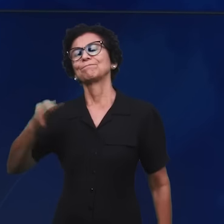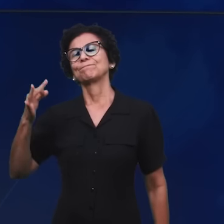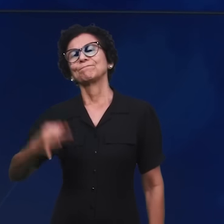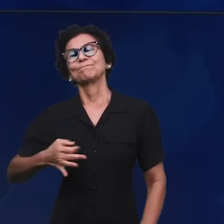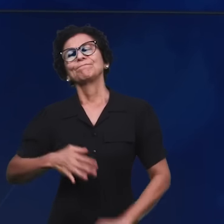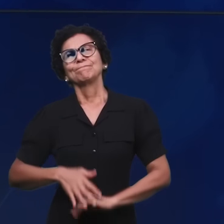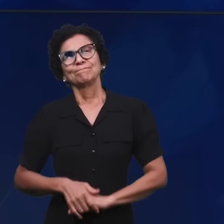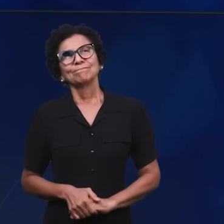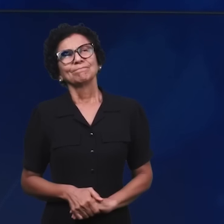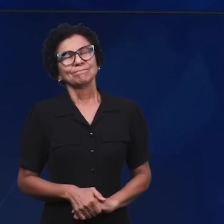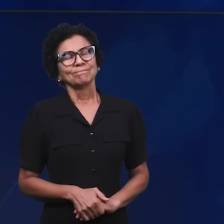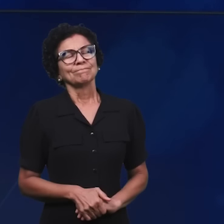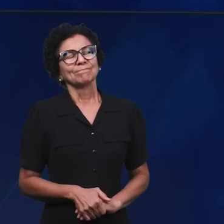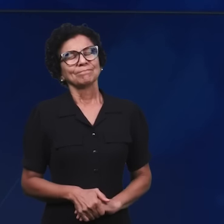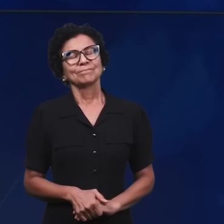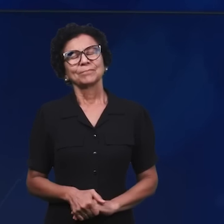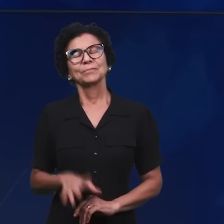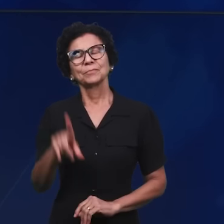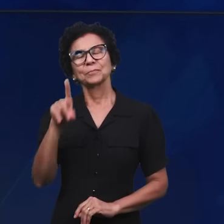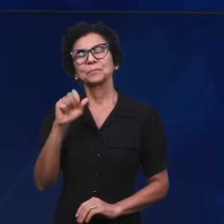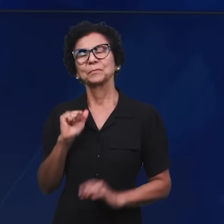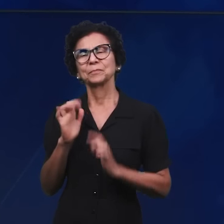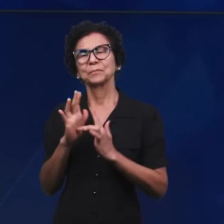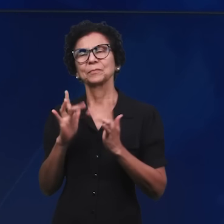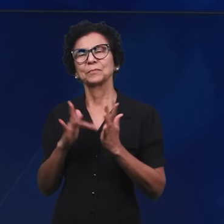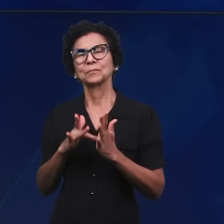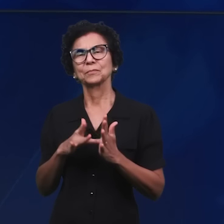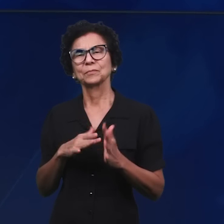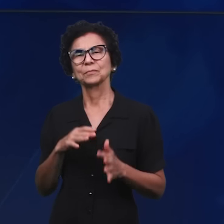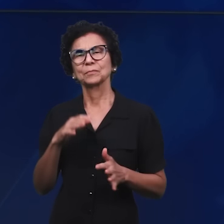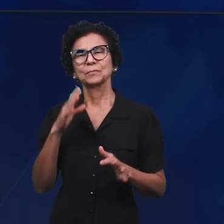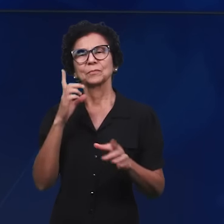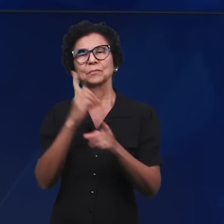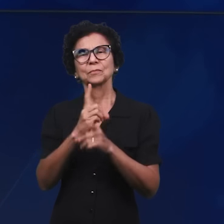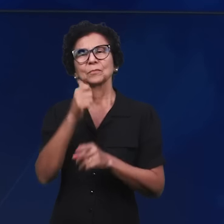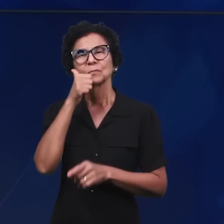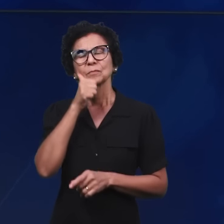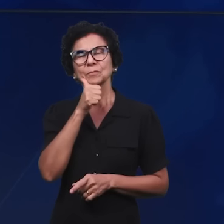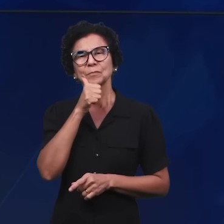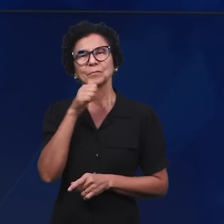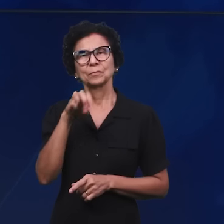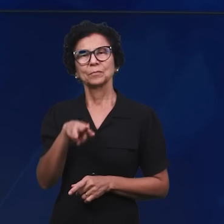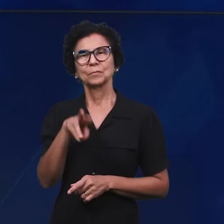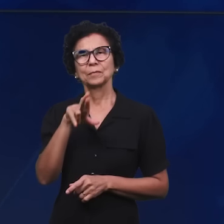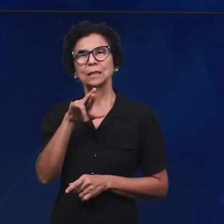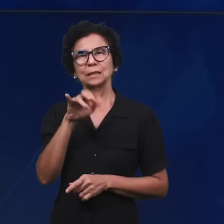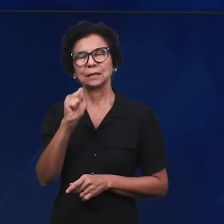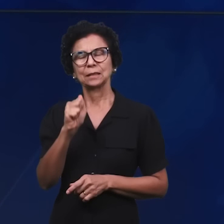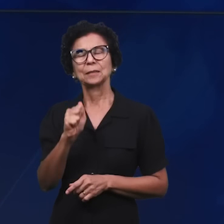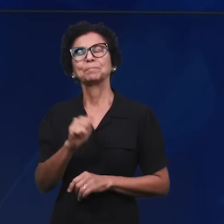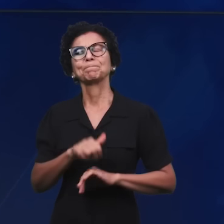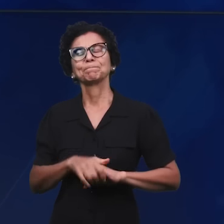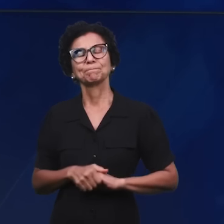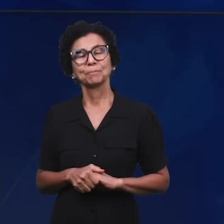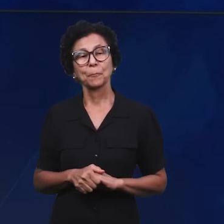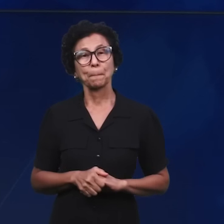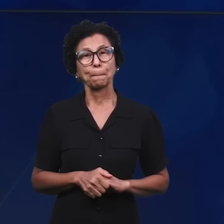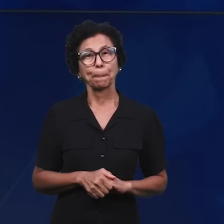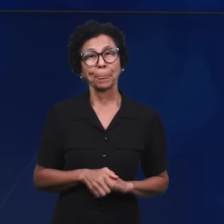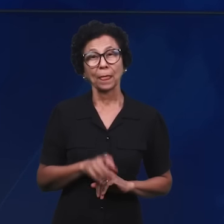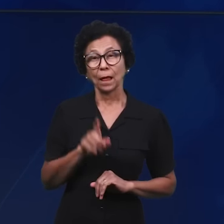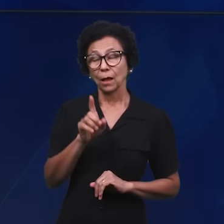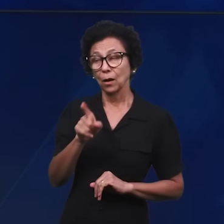Jesus certa vez se encontrou com uma mulher, Maria também, e disse para ela: aquele que crê em